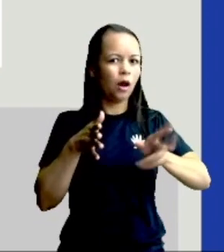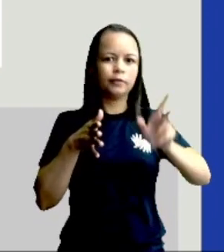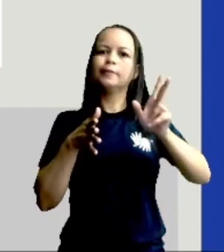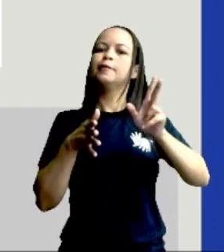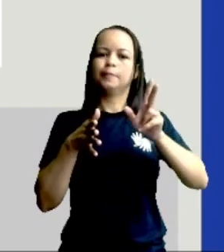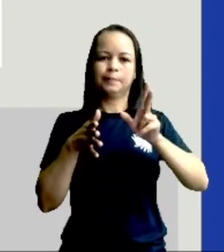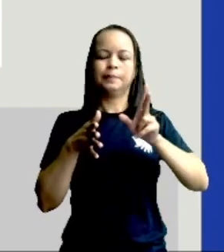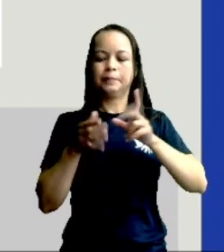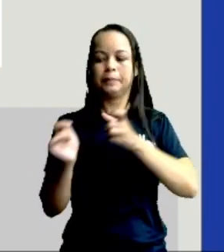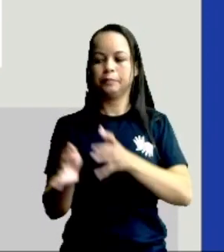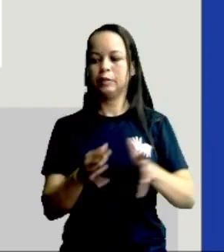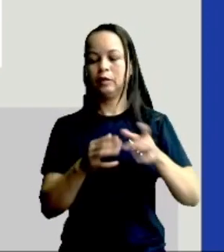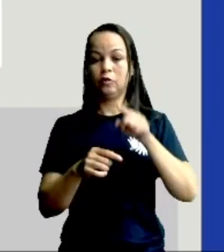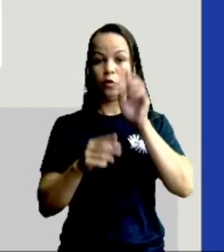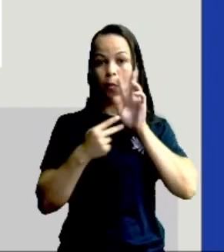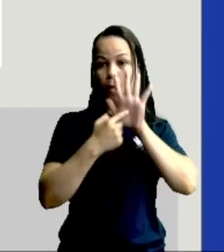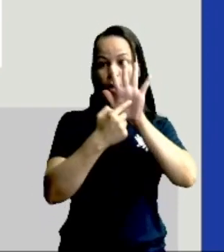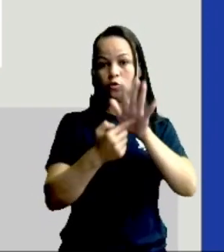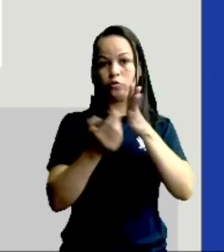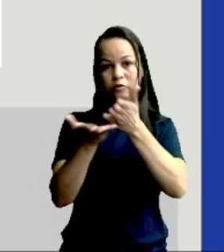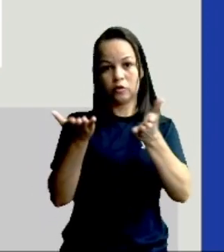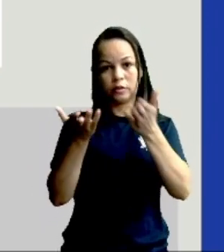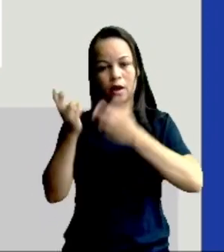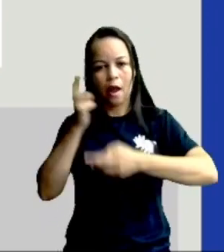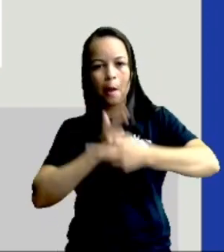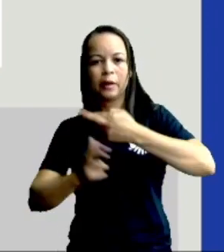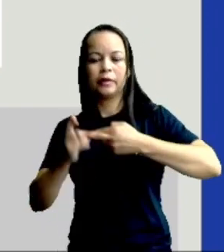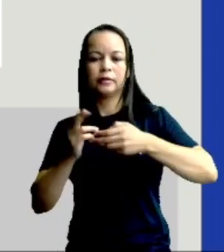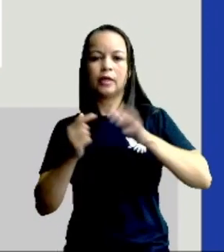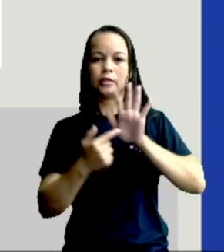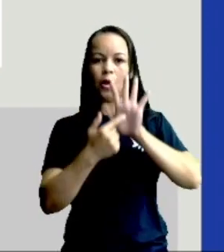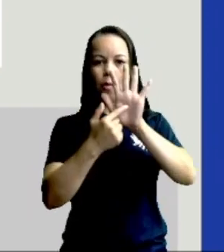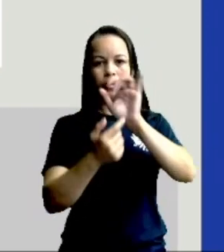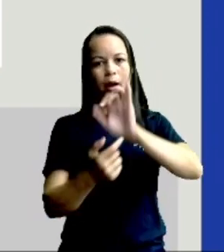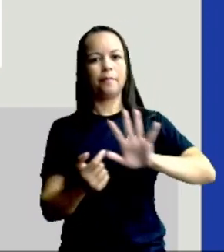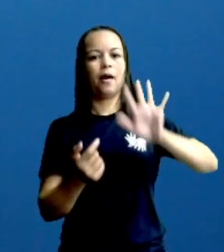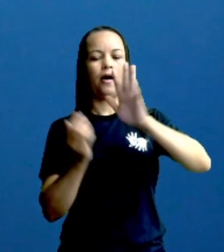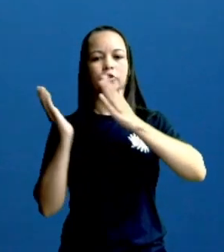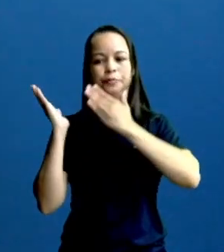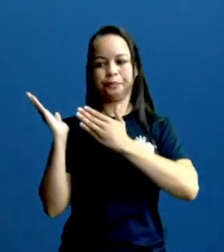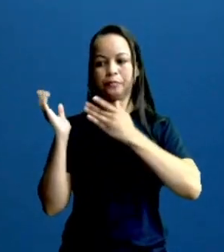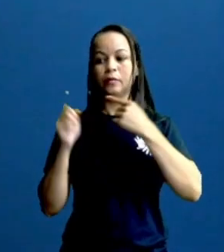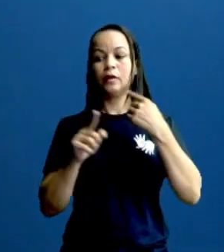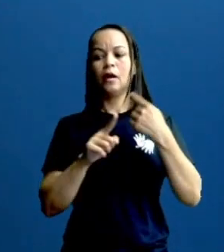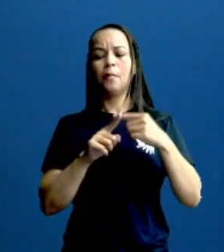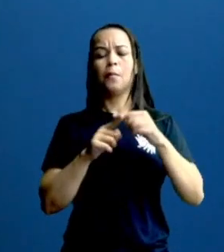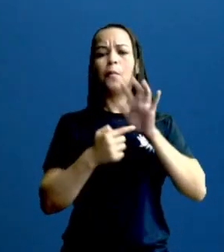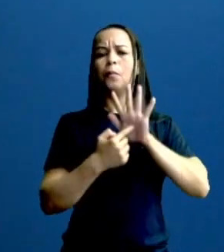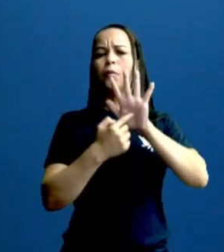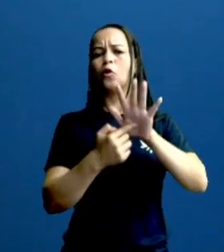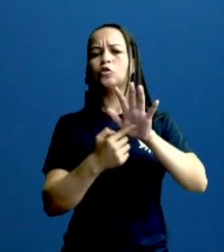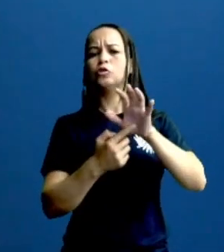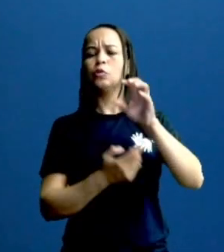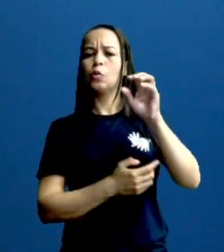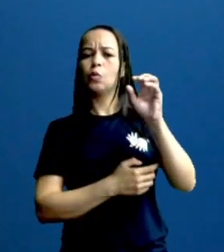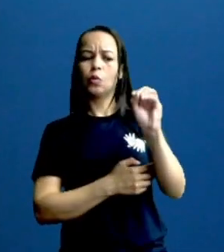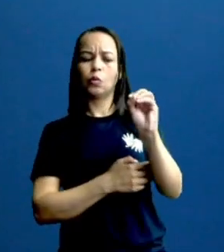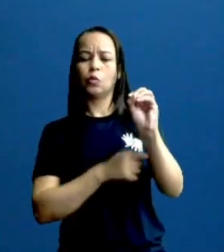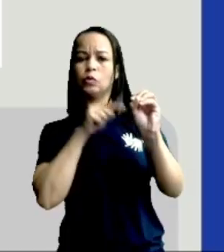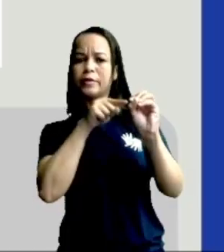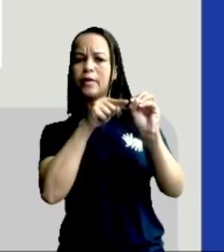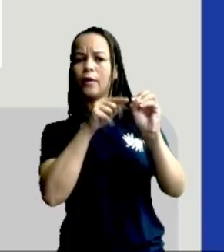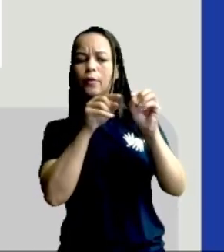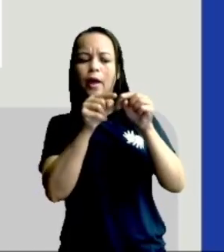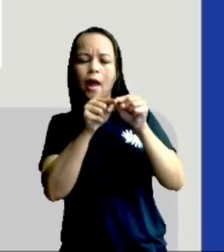a sequência para que vocês possam ver a representação na reta. Por que eu botei o 0 ali? Só para dar referência da reta numérica,